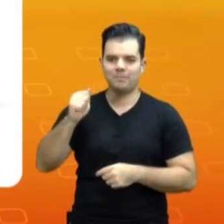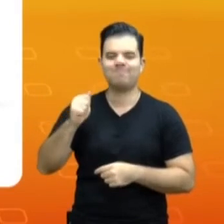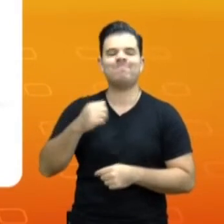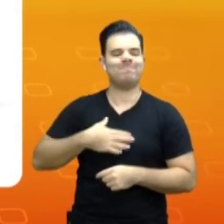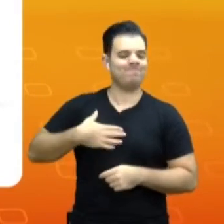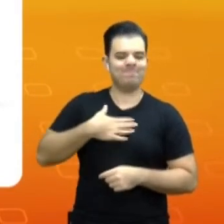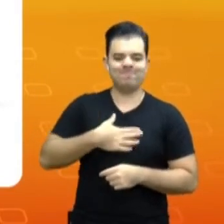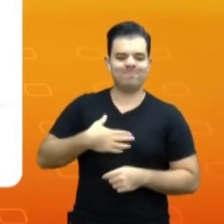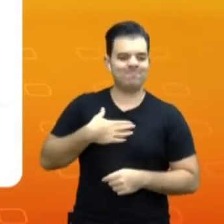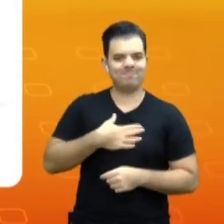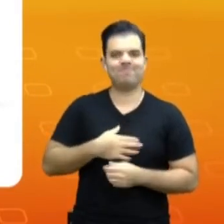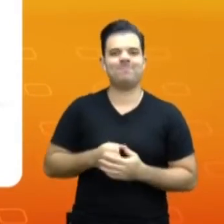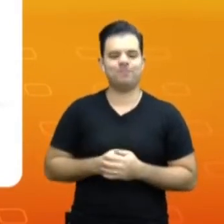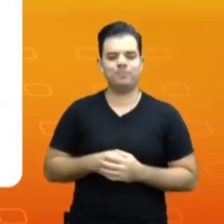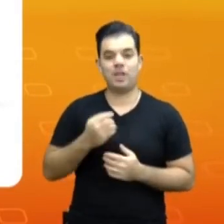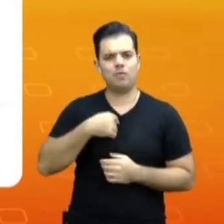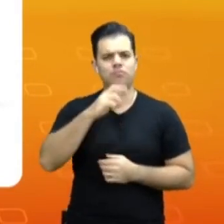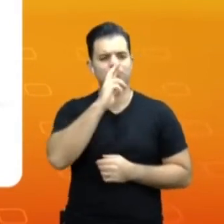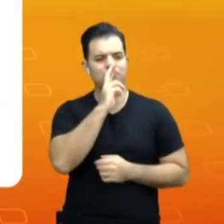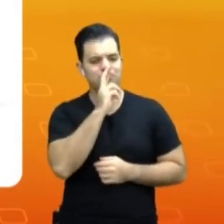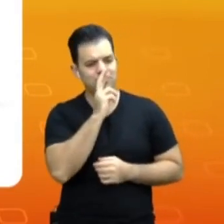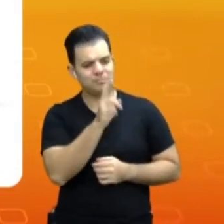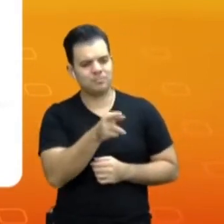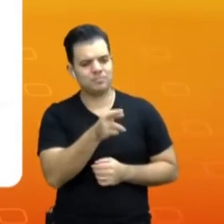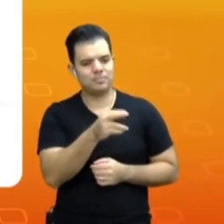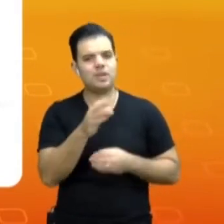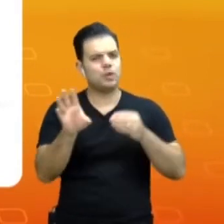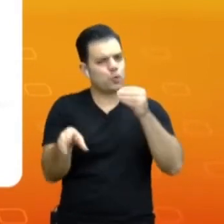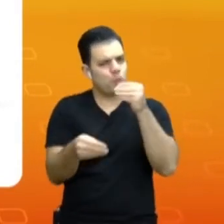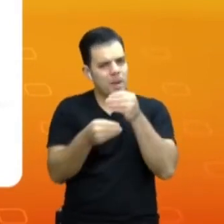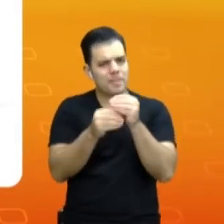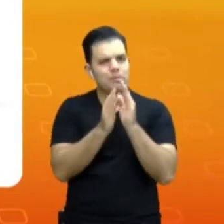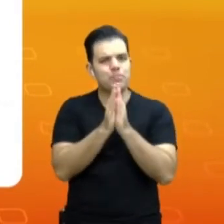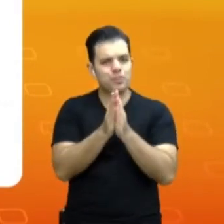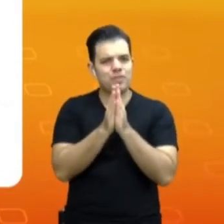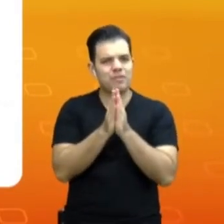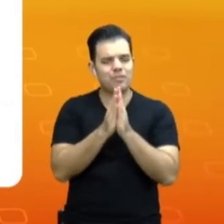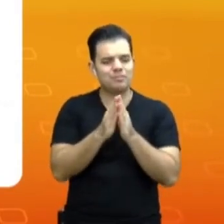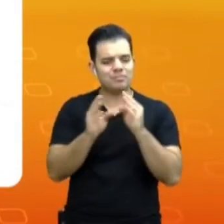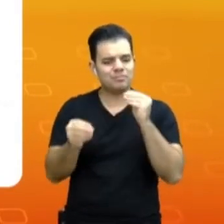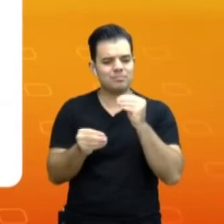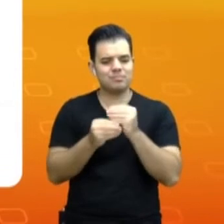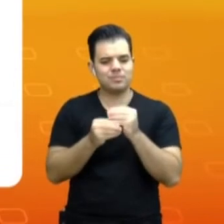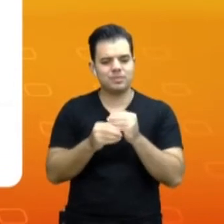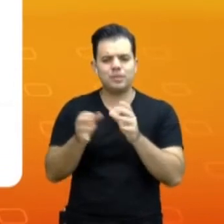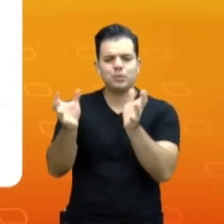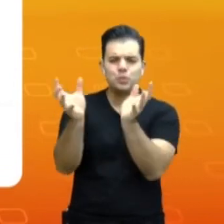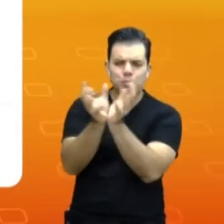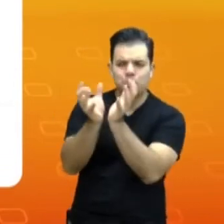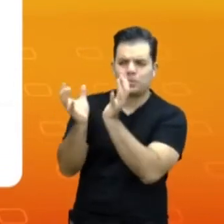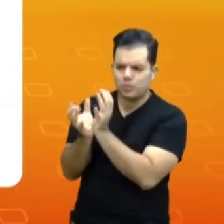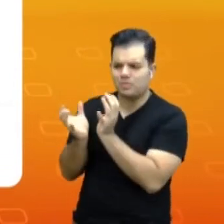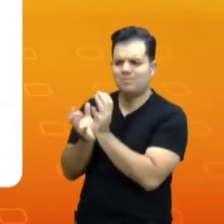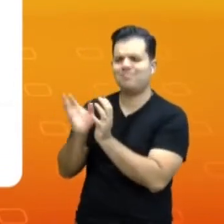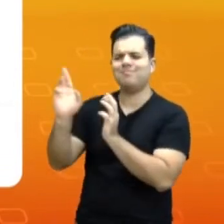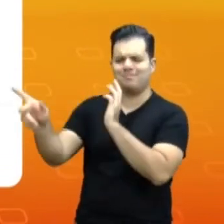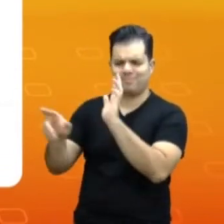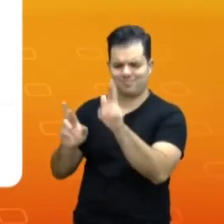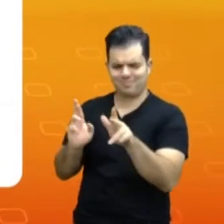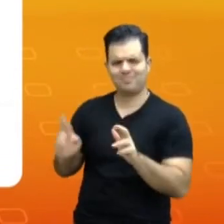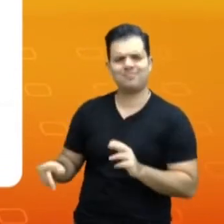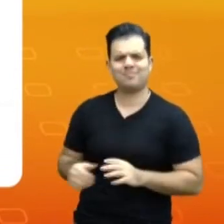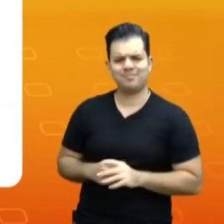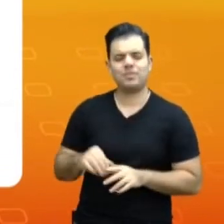Pera, eu respondo aqui, mas você complementa, por favor, né, cara? Porque cada grupo pode reagir de uma maneira. Eu acho